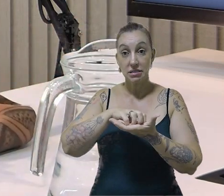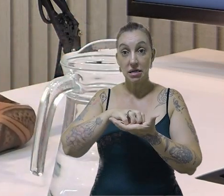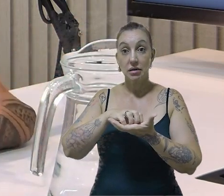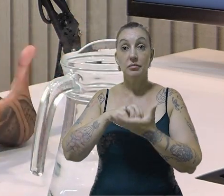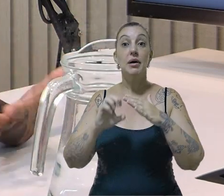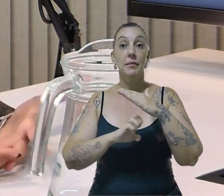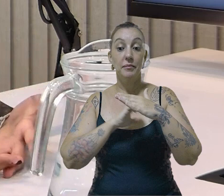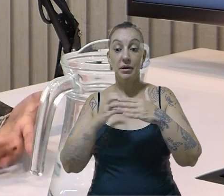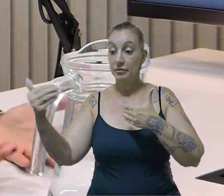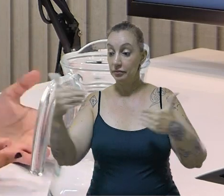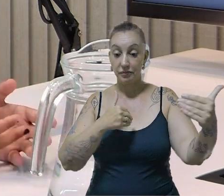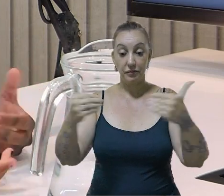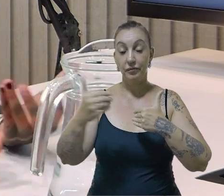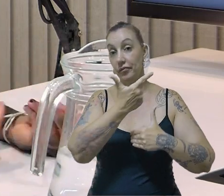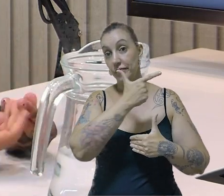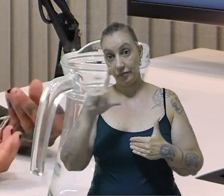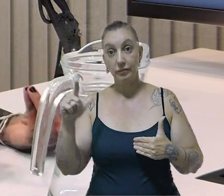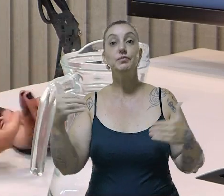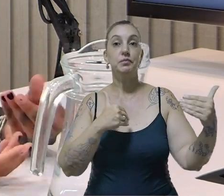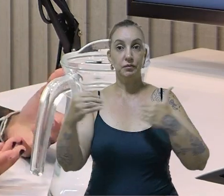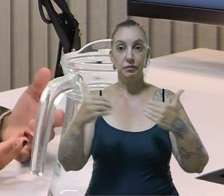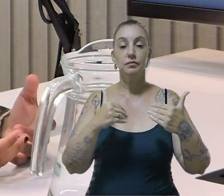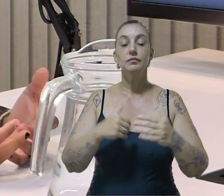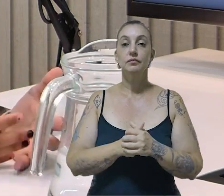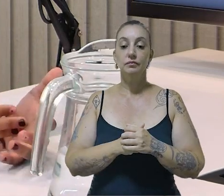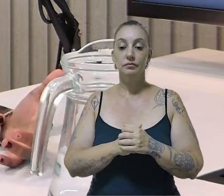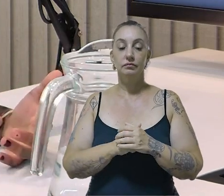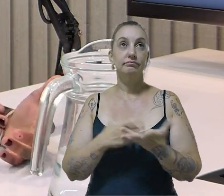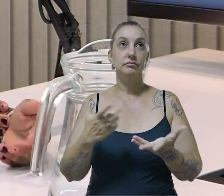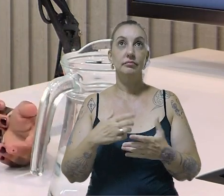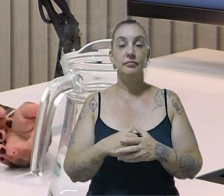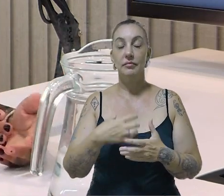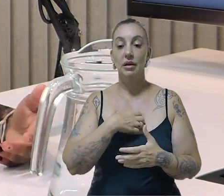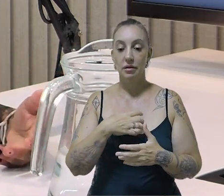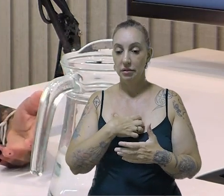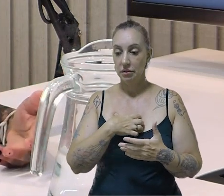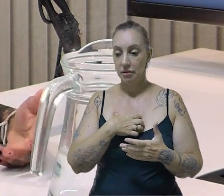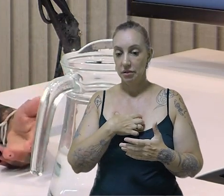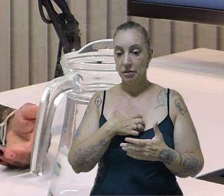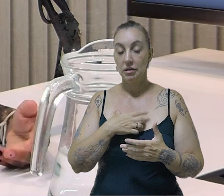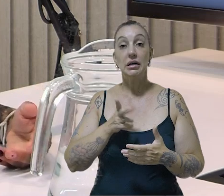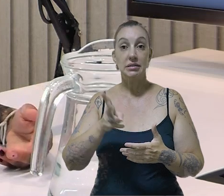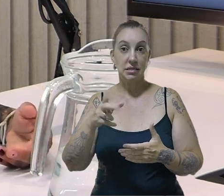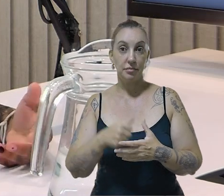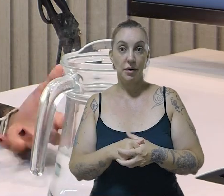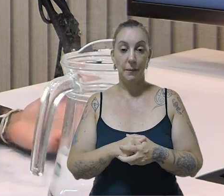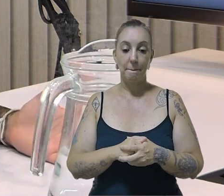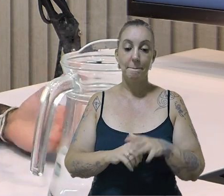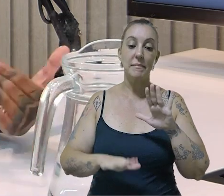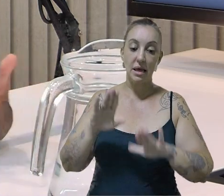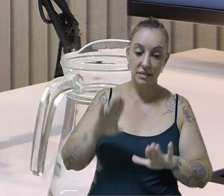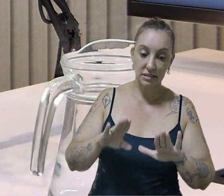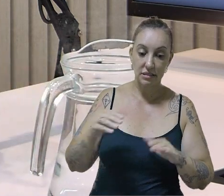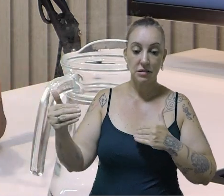companhia que recebe outras companhias ali eh não de forma super contínua né então às